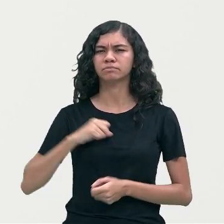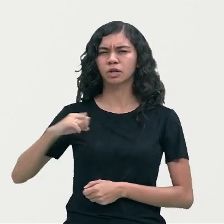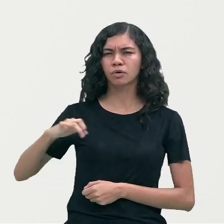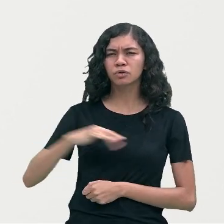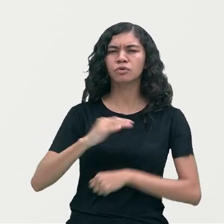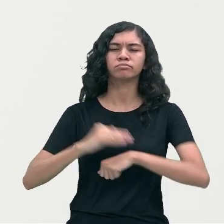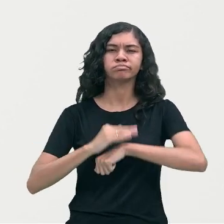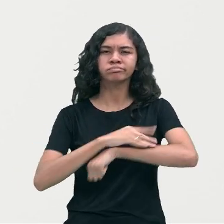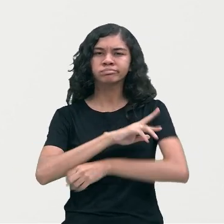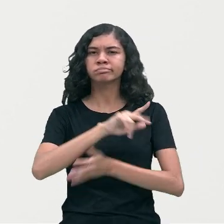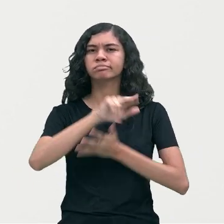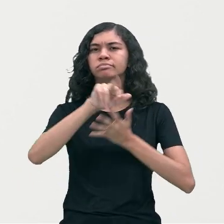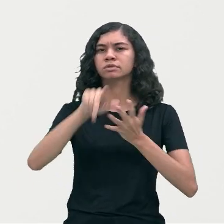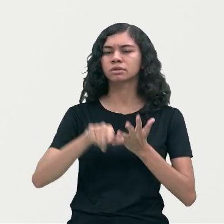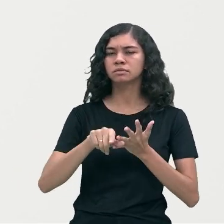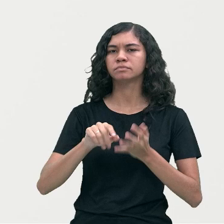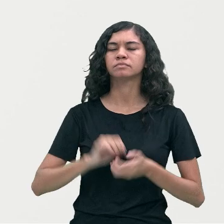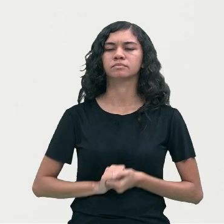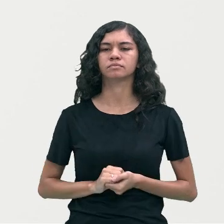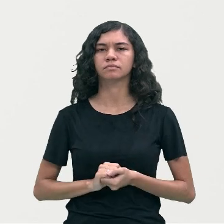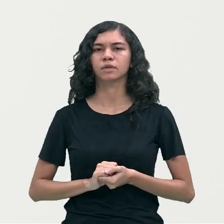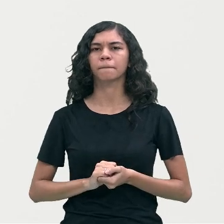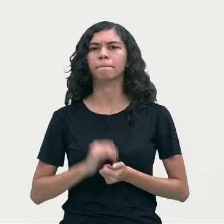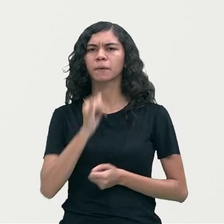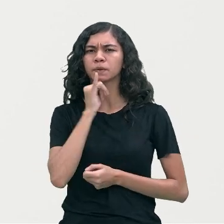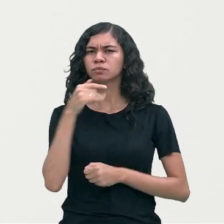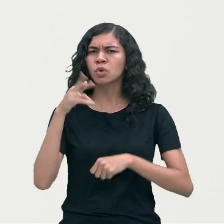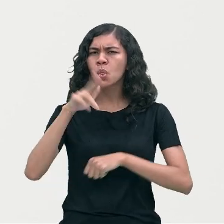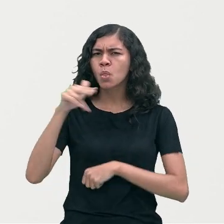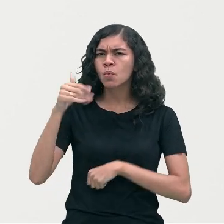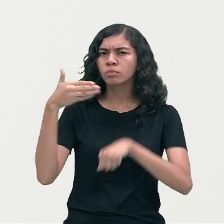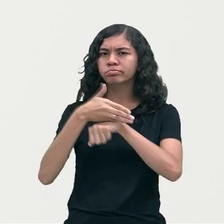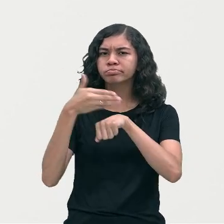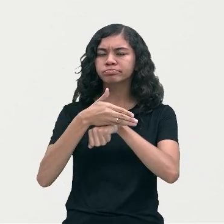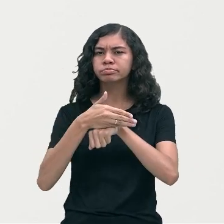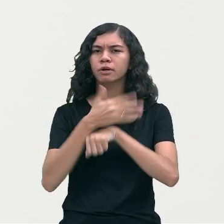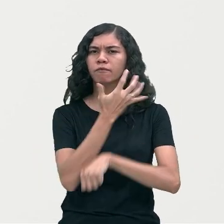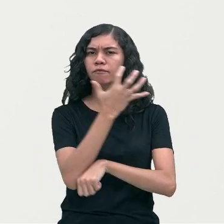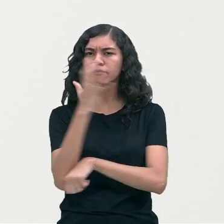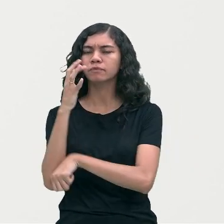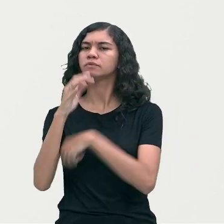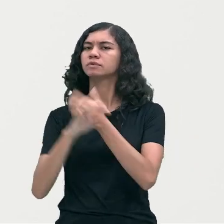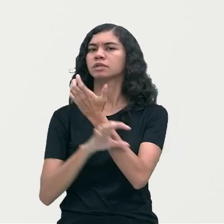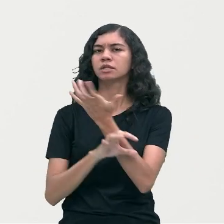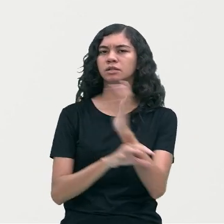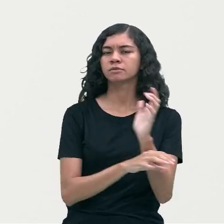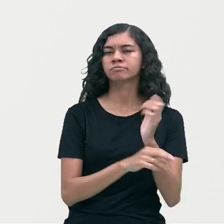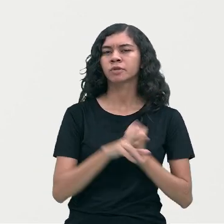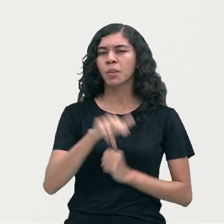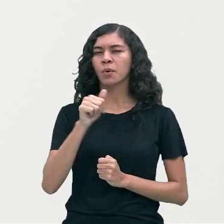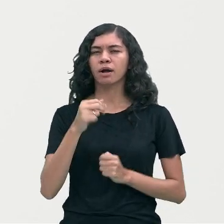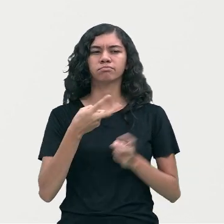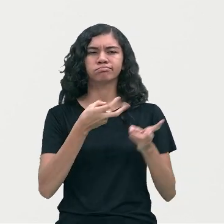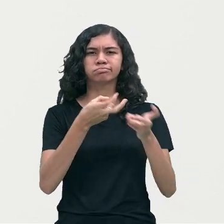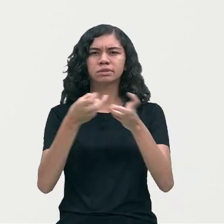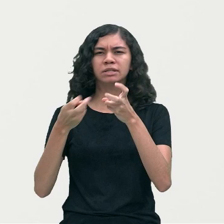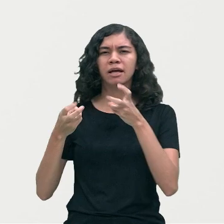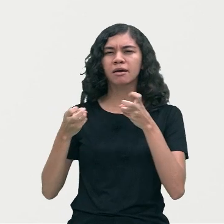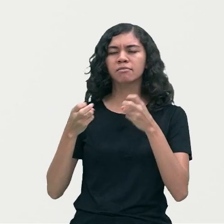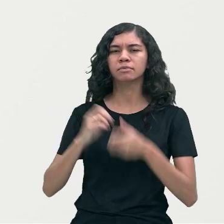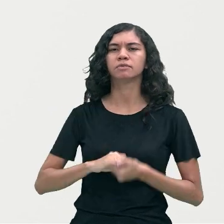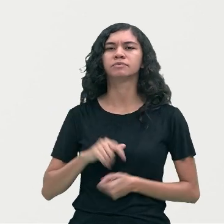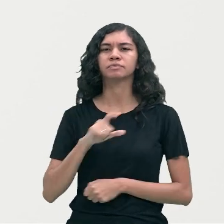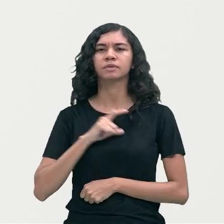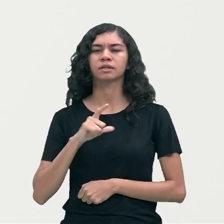insetos, anfíbios. Então, quem aí nunca passeou pela floresta ou mesmo no ambiente de vocês, nunca repararam aí uma arara